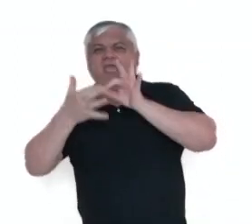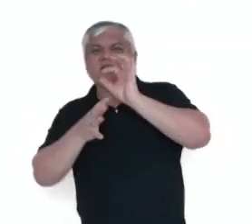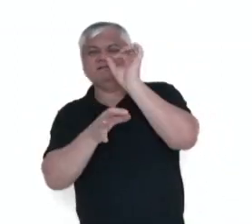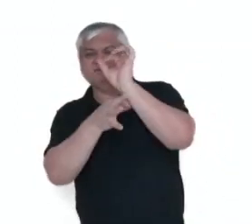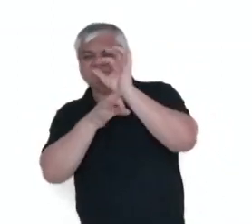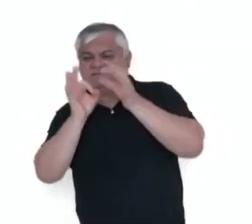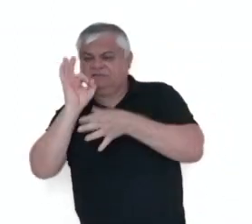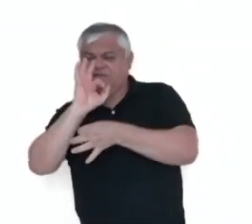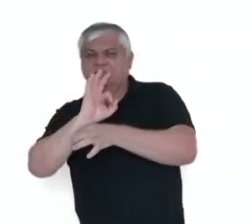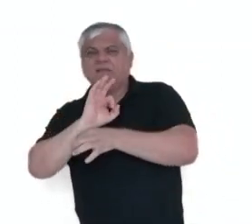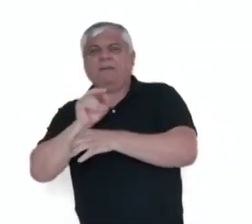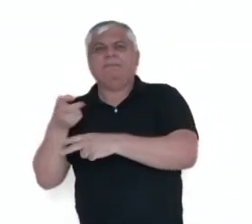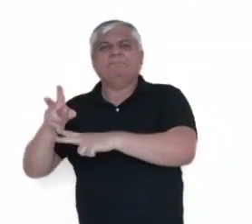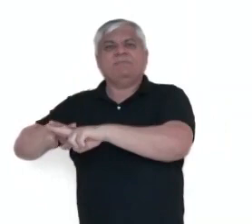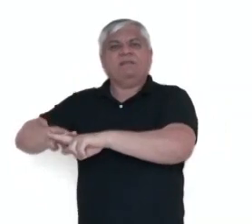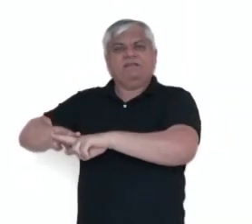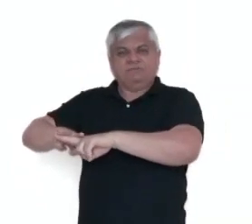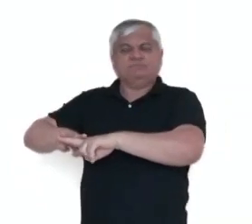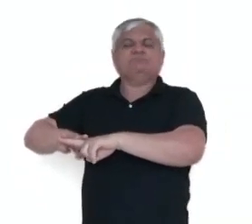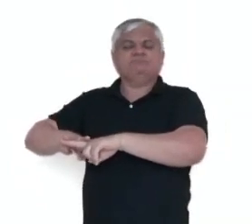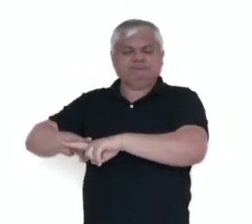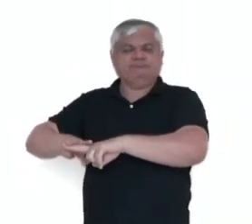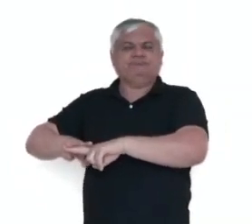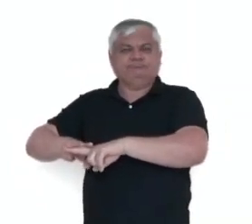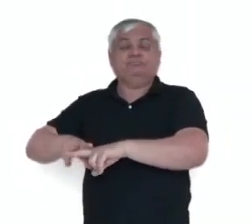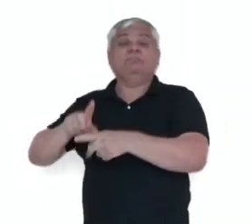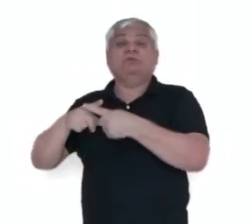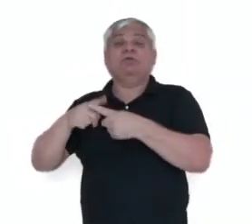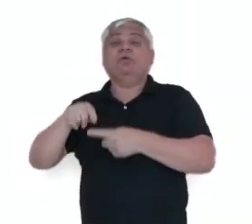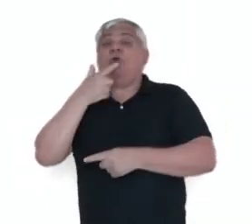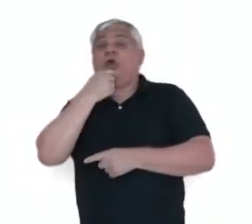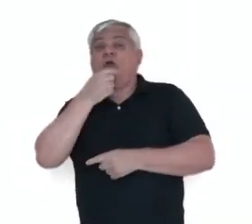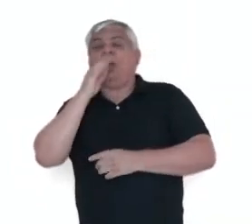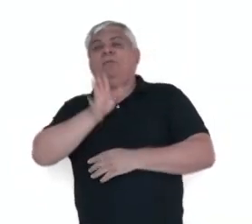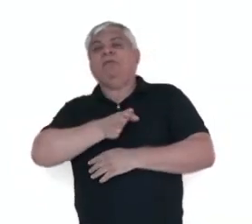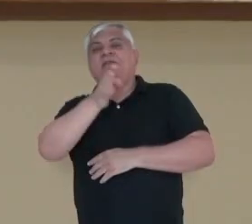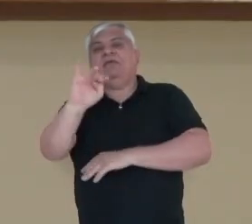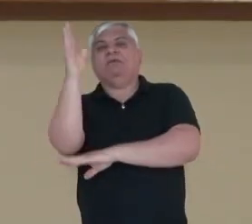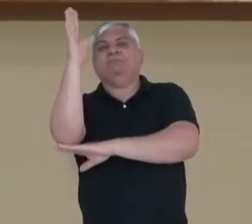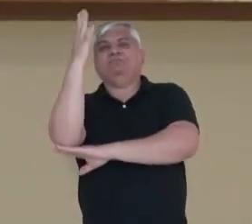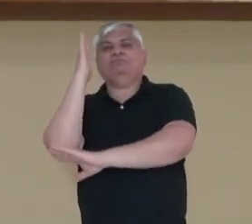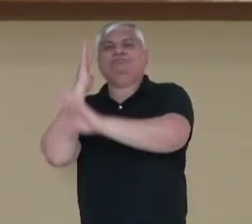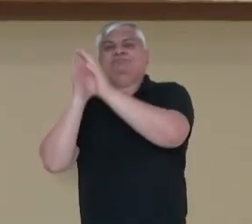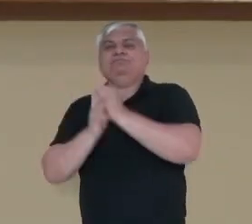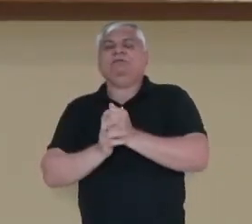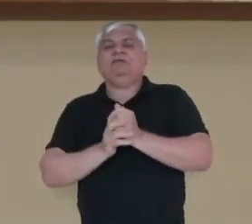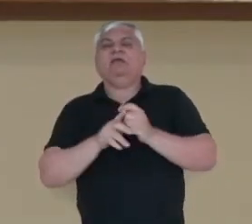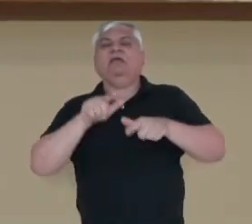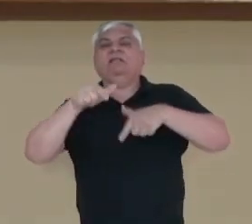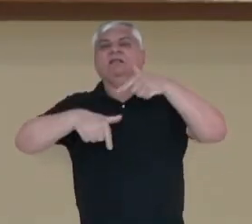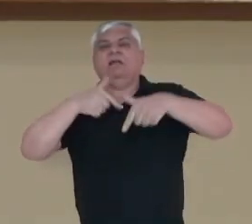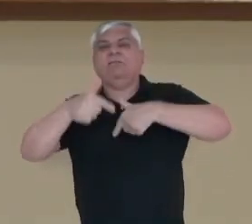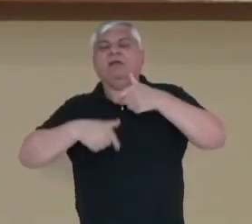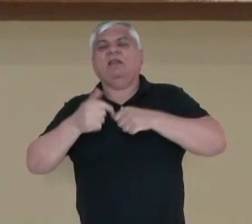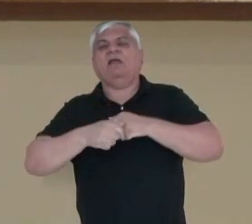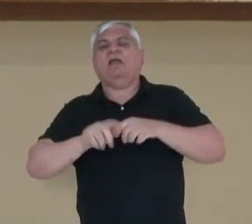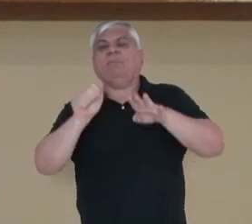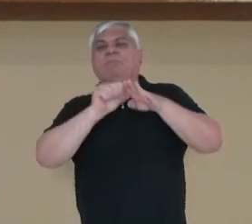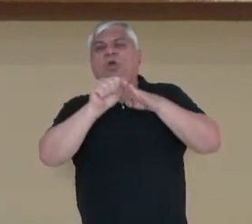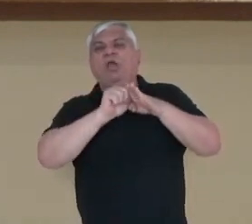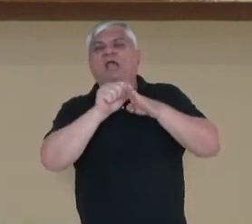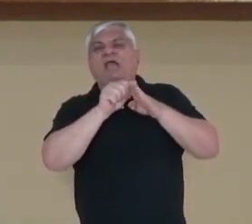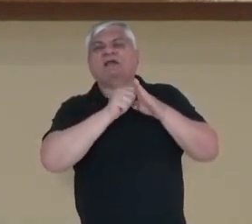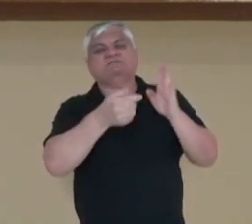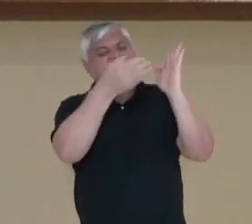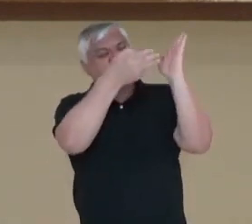mantidos como reféns, enquanto os homens iam à floresta coletar a borracha e o marfim. Dessa